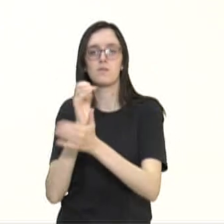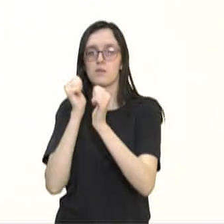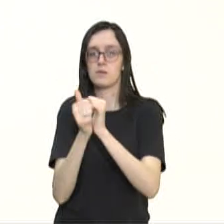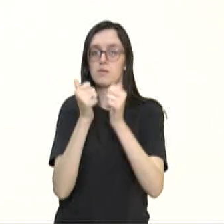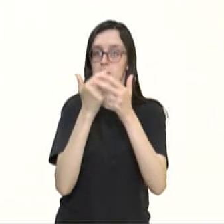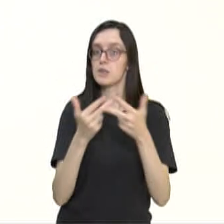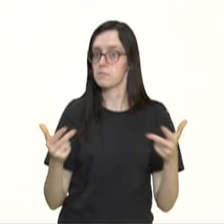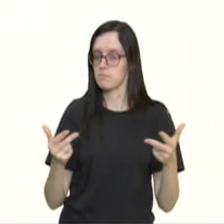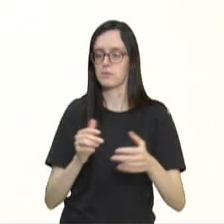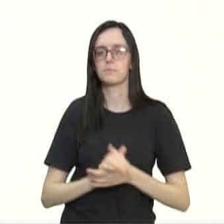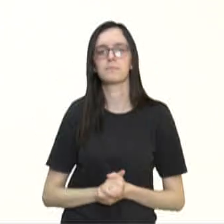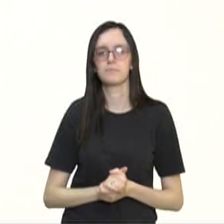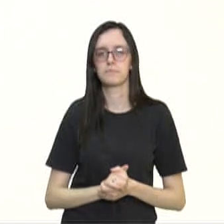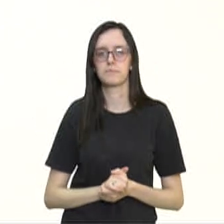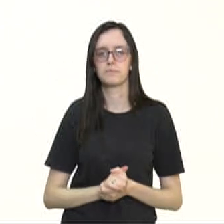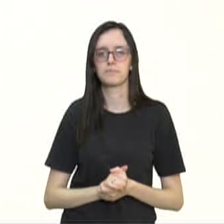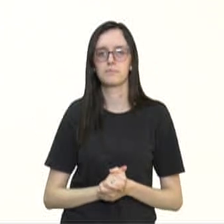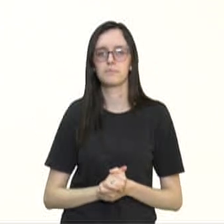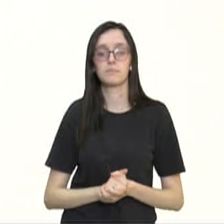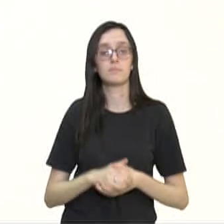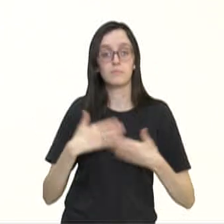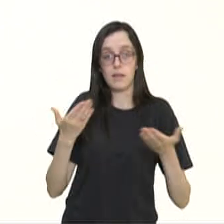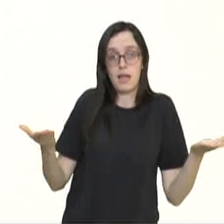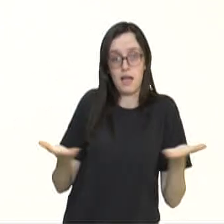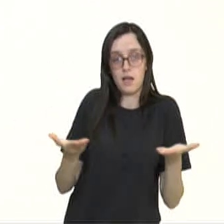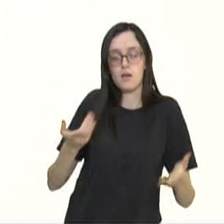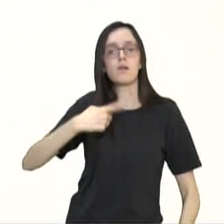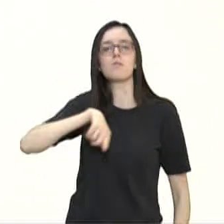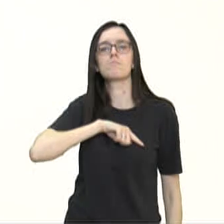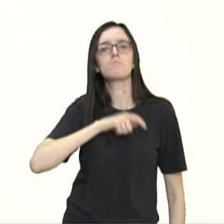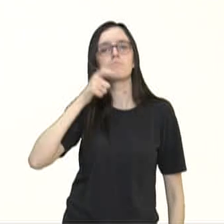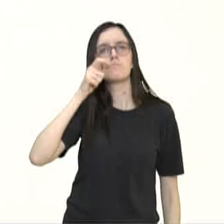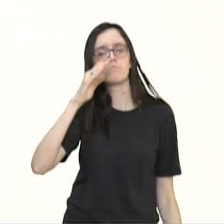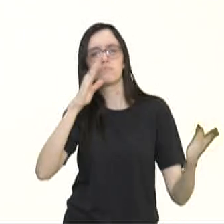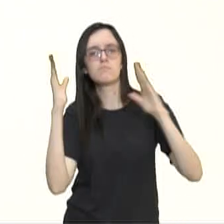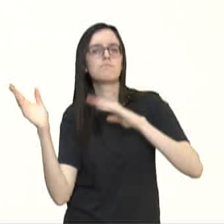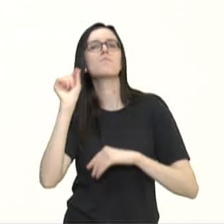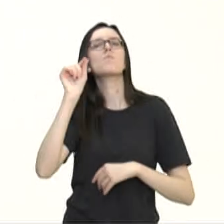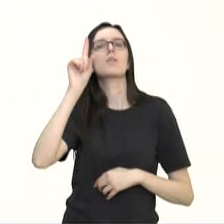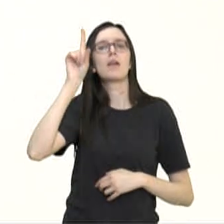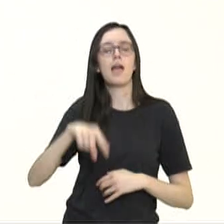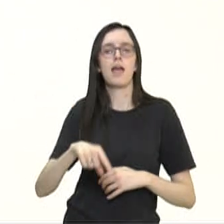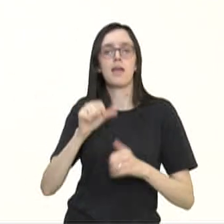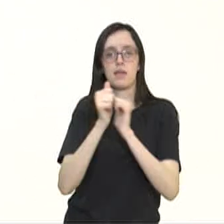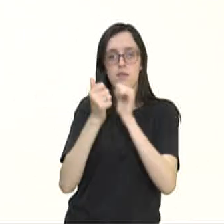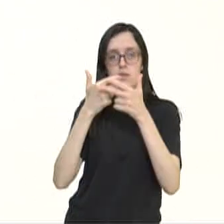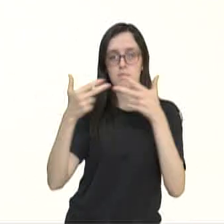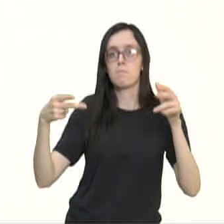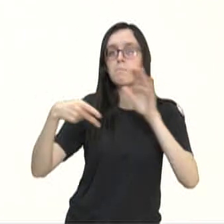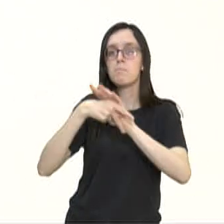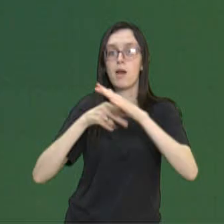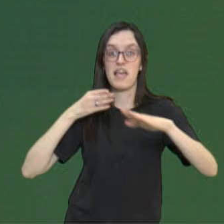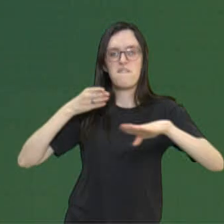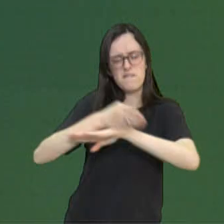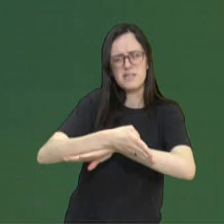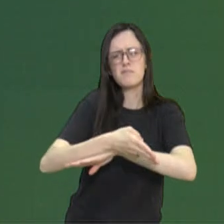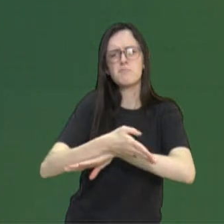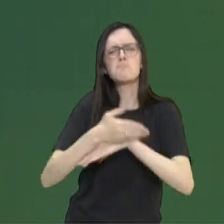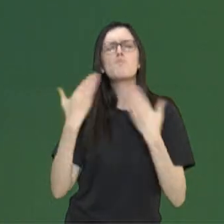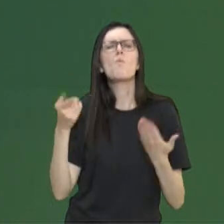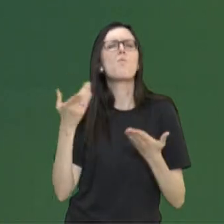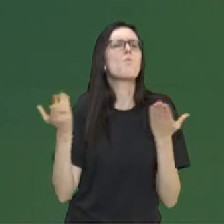do esporte, né, no geral. E agora nós vamos ver os esportes de invasão, né? Que esportes que fazem